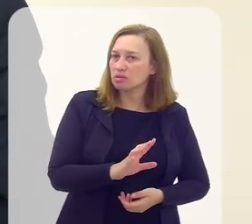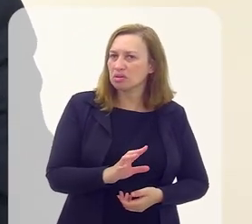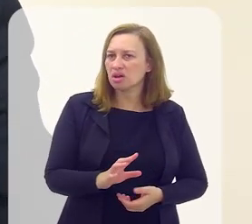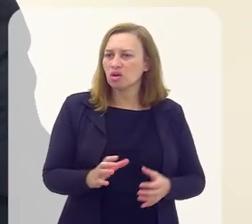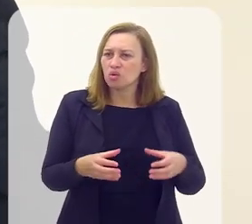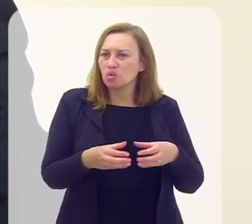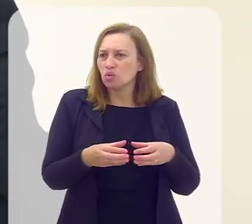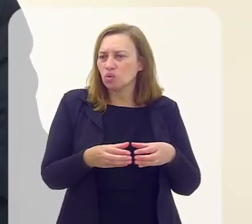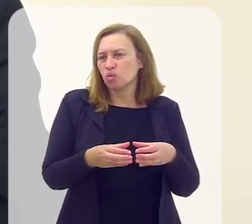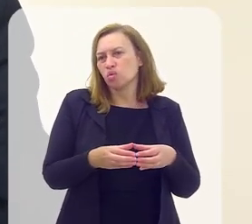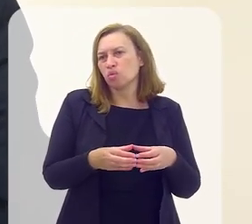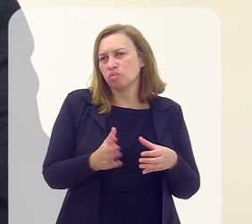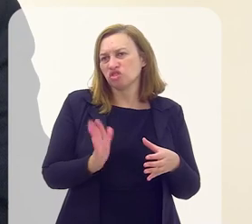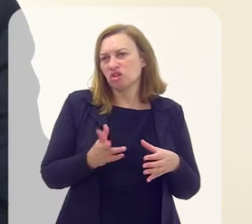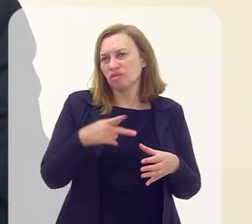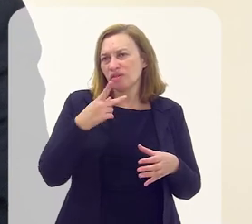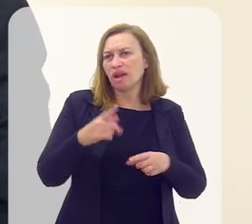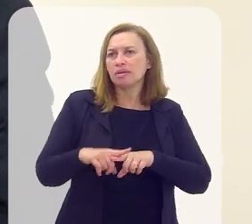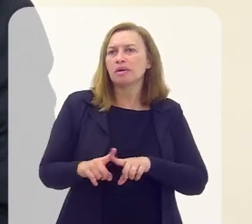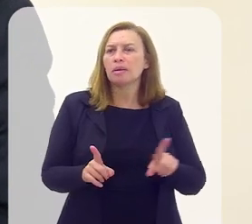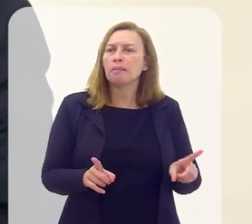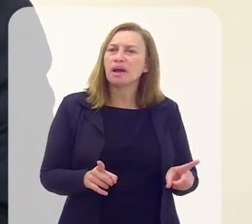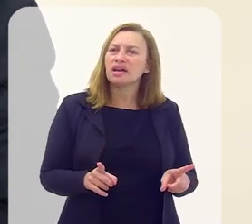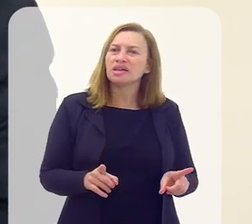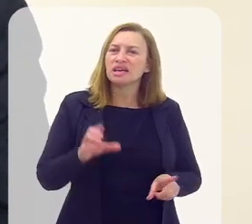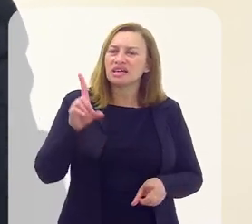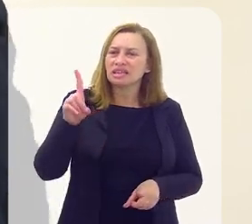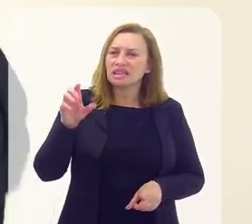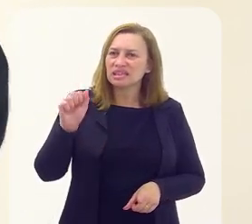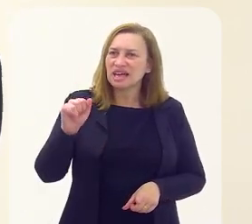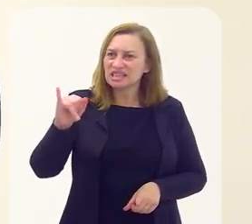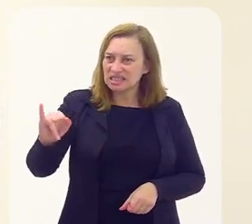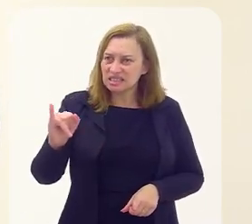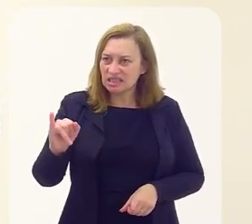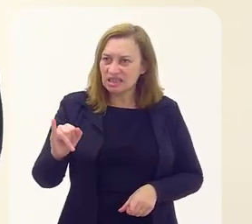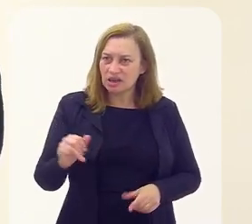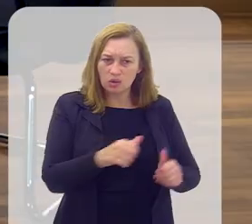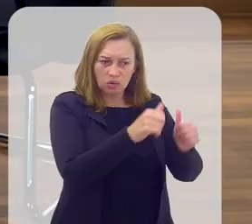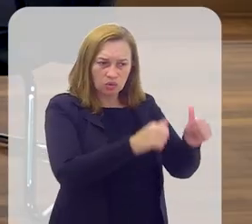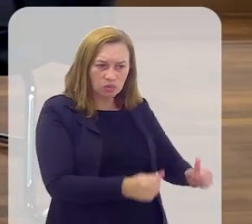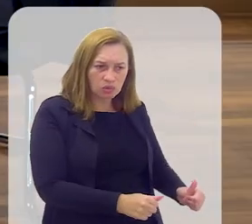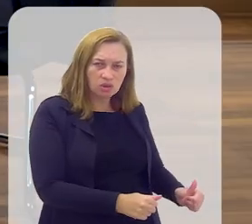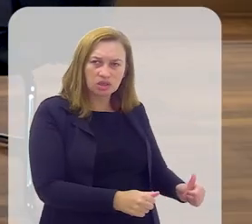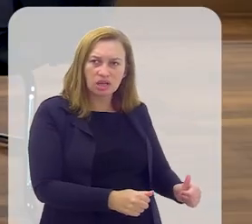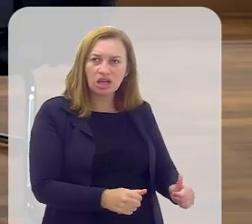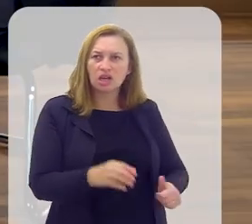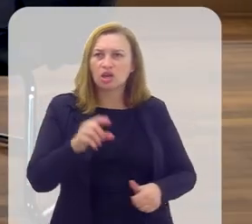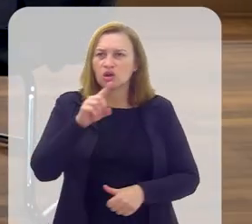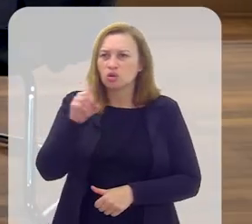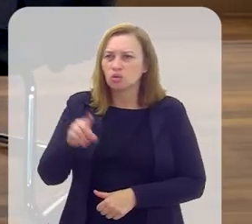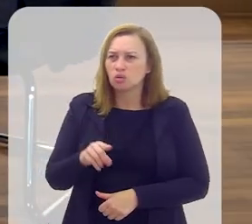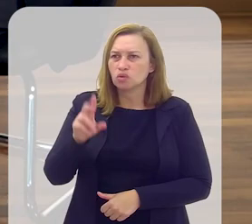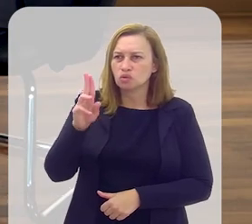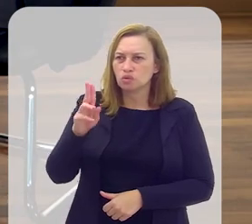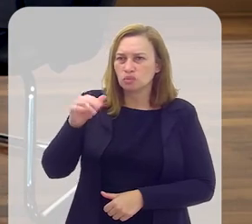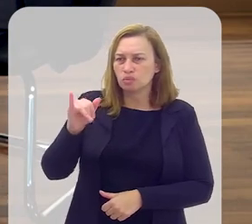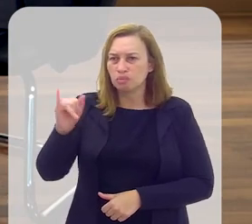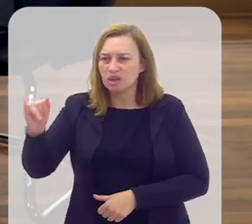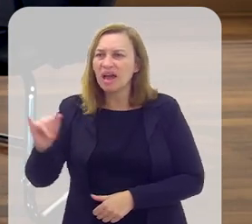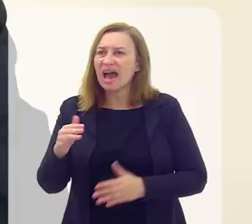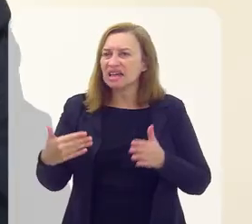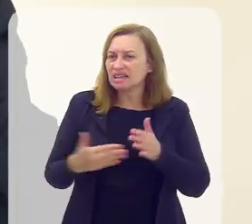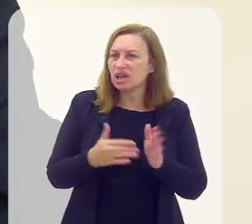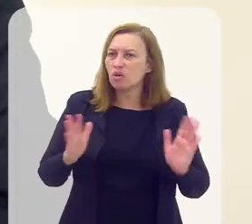Não são as minorias, na verdade, isso já foi corrigido também, mas Darcy Ribeiro criou um belíssimo monumento a Zumbi, né, que está lá até hoje.